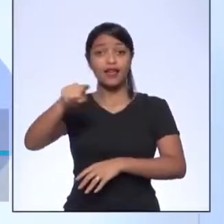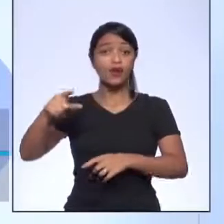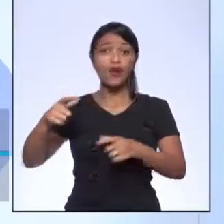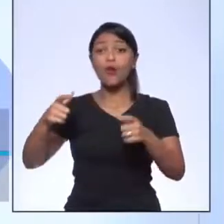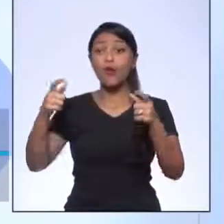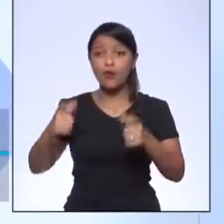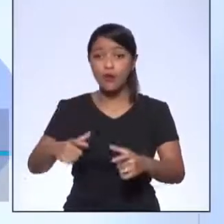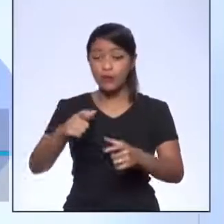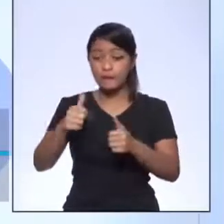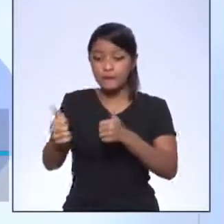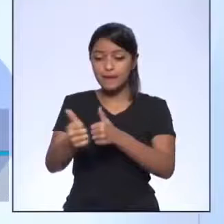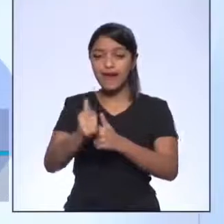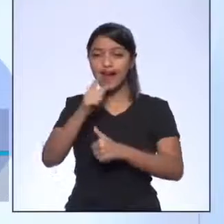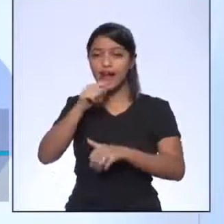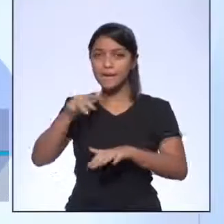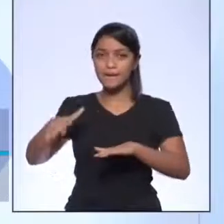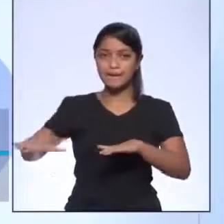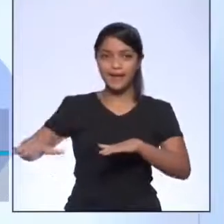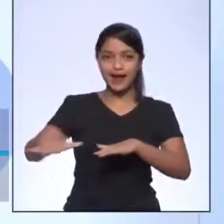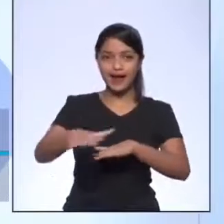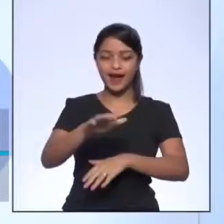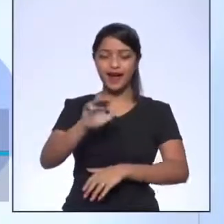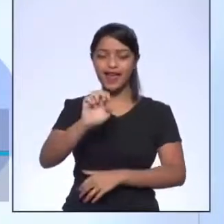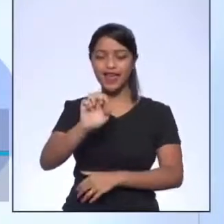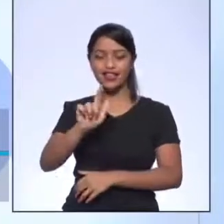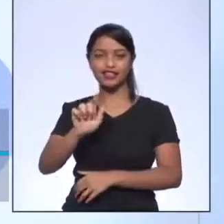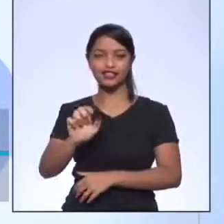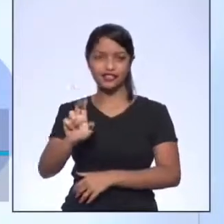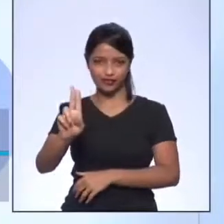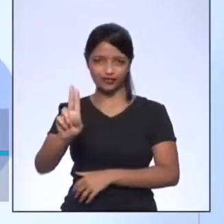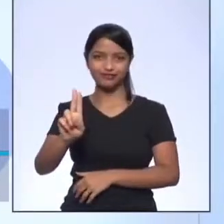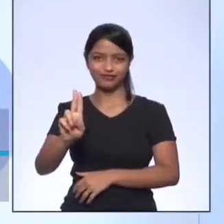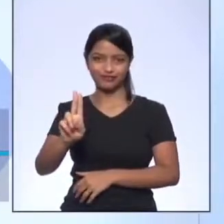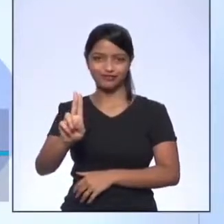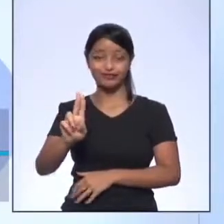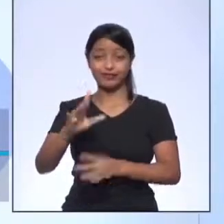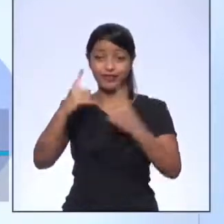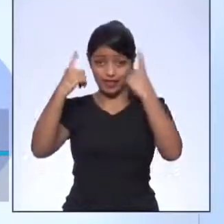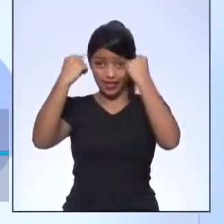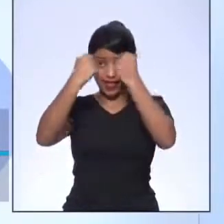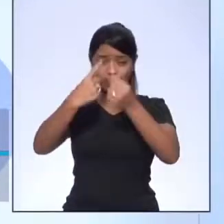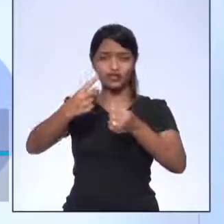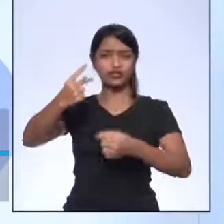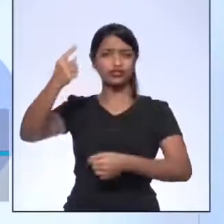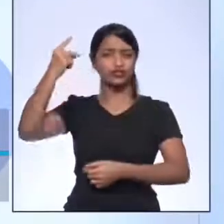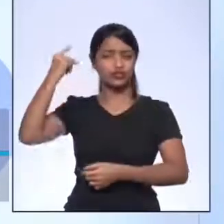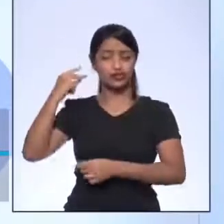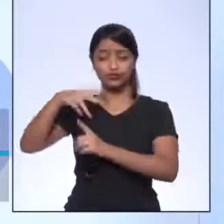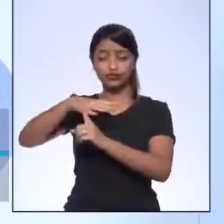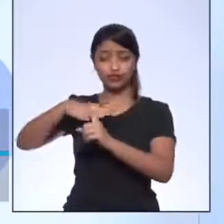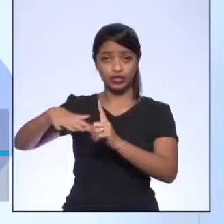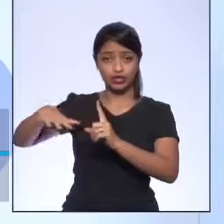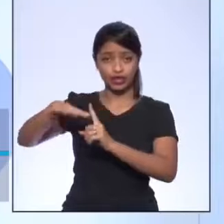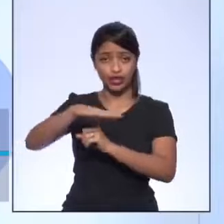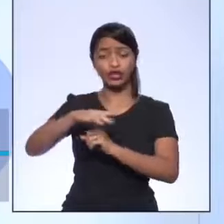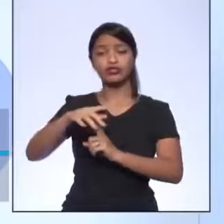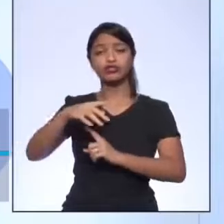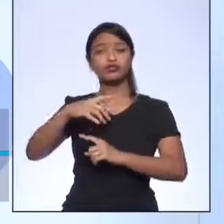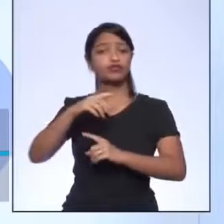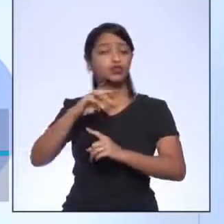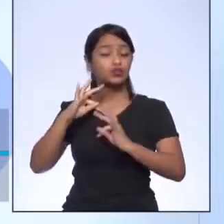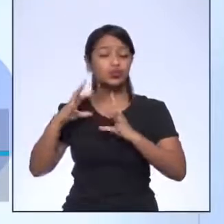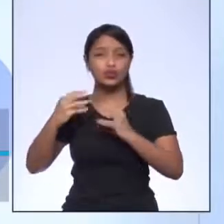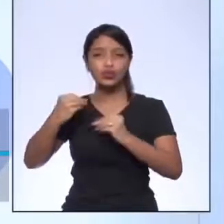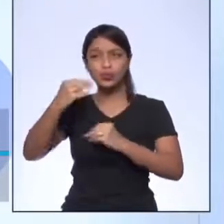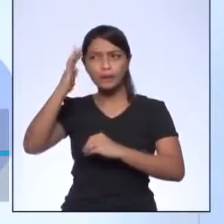na Grécia Antiga e falando dessa sociedade que ela molda todo o pensamento ocidental